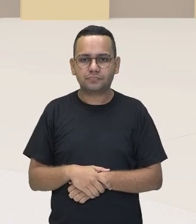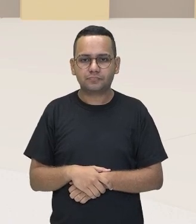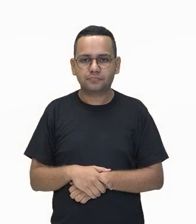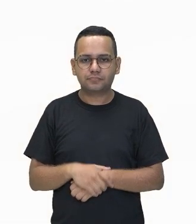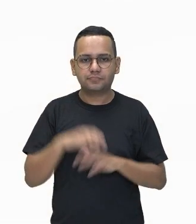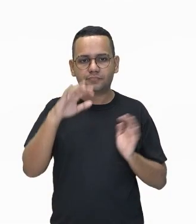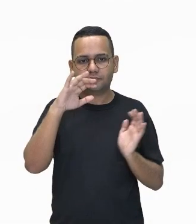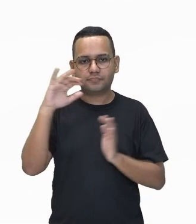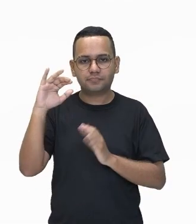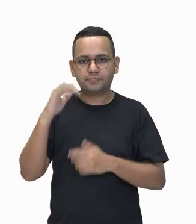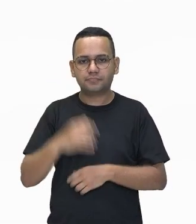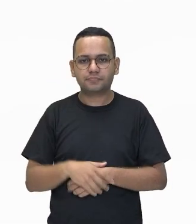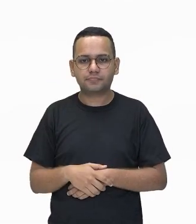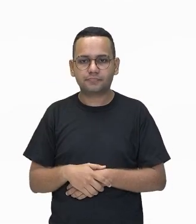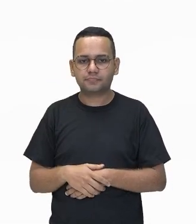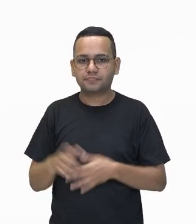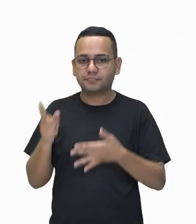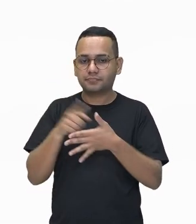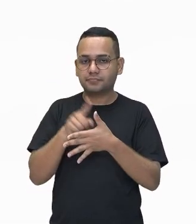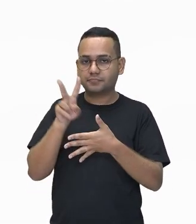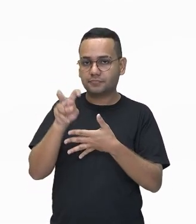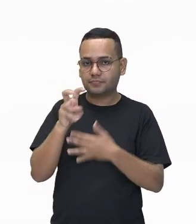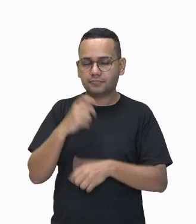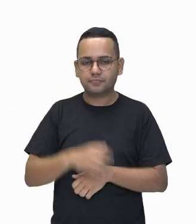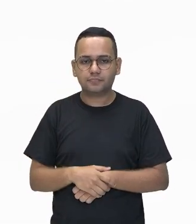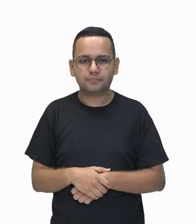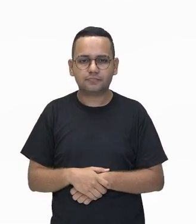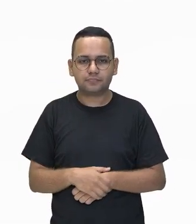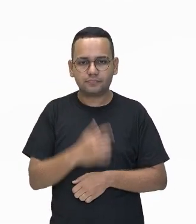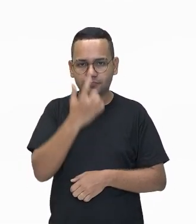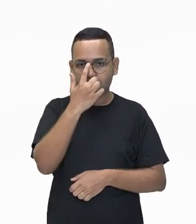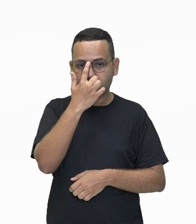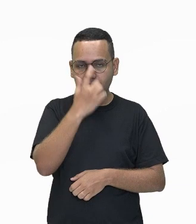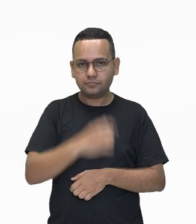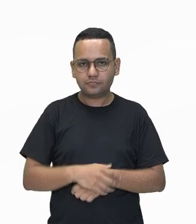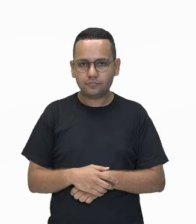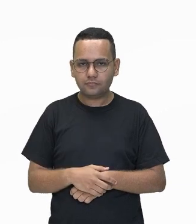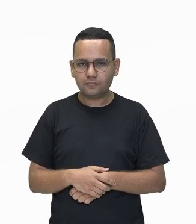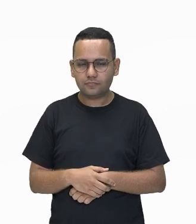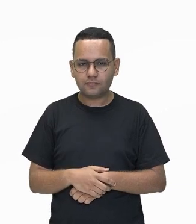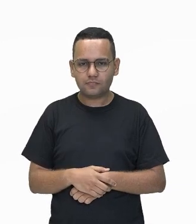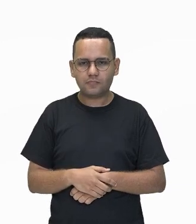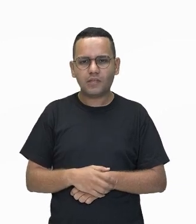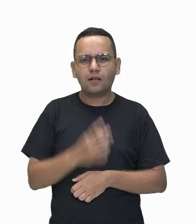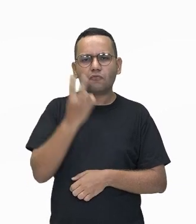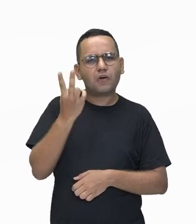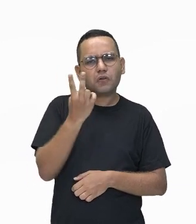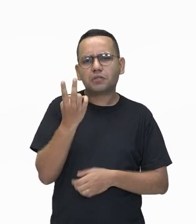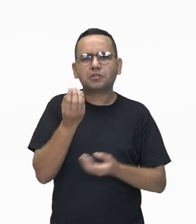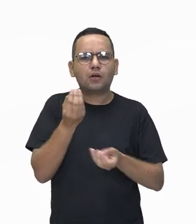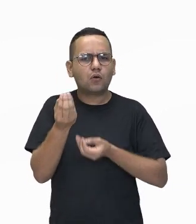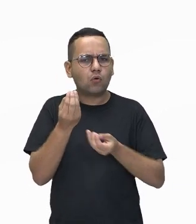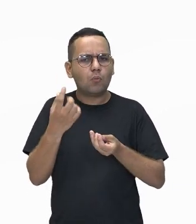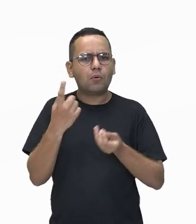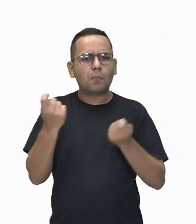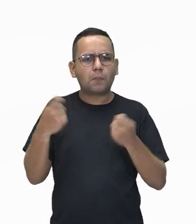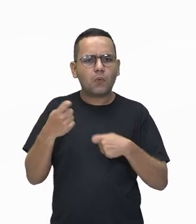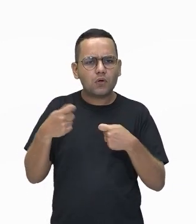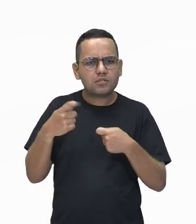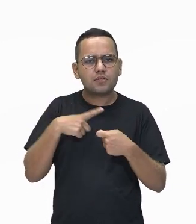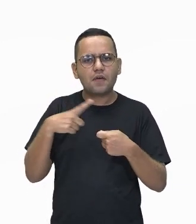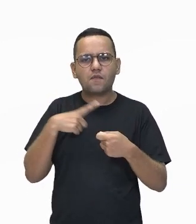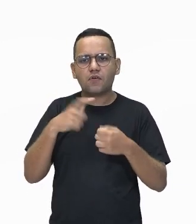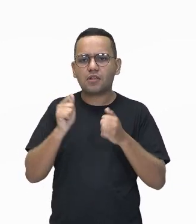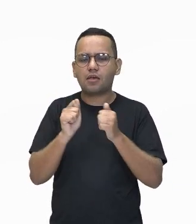subtema número 5, né, que diz o seguinte: como podemos valorizar e fruir as diversas manifestações